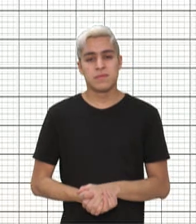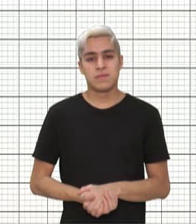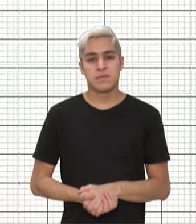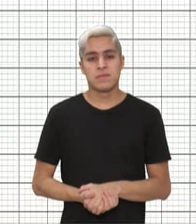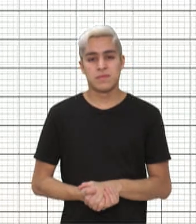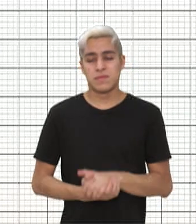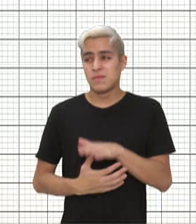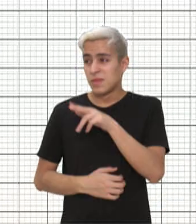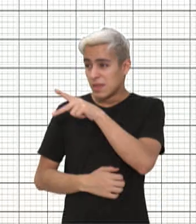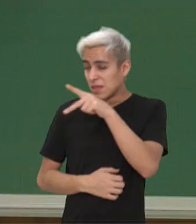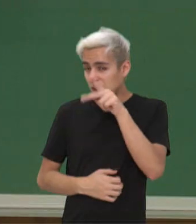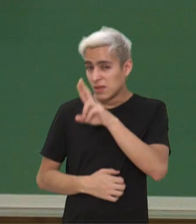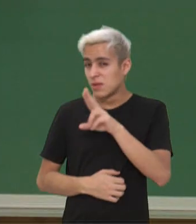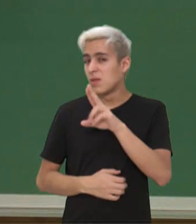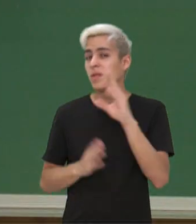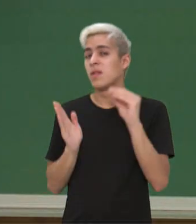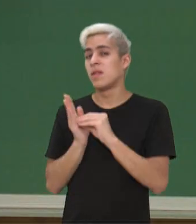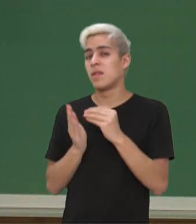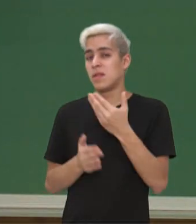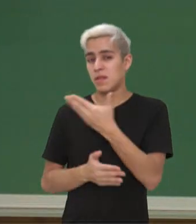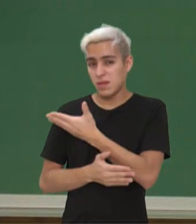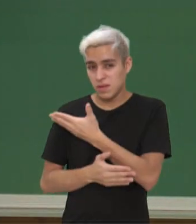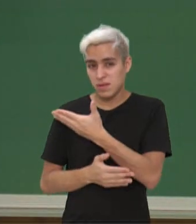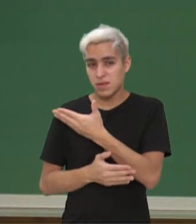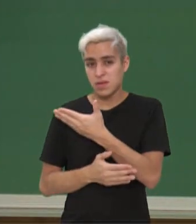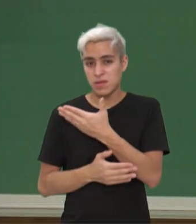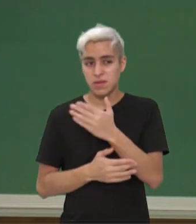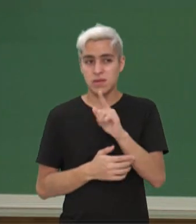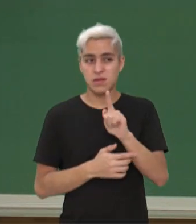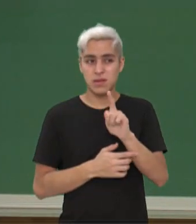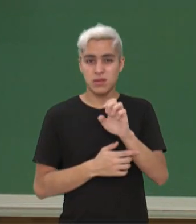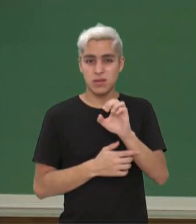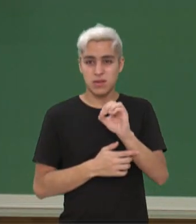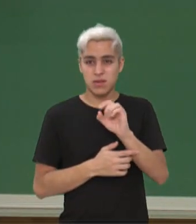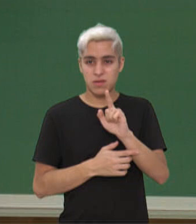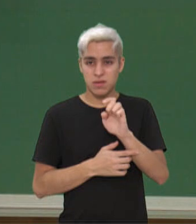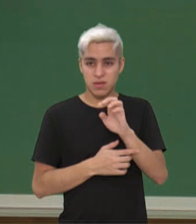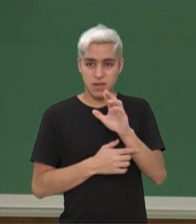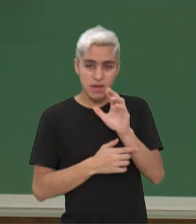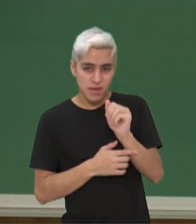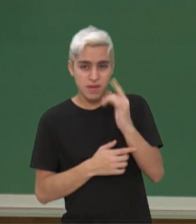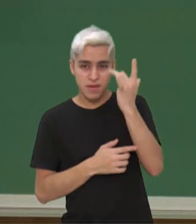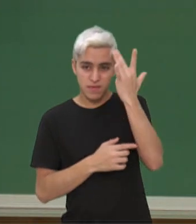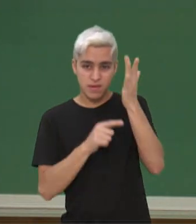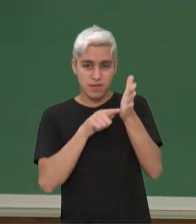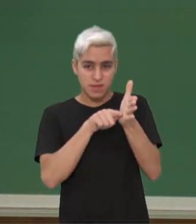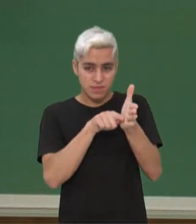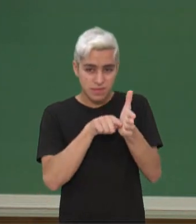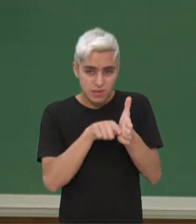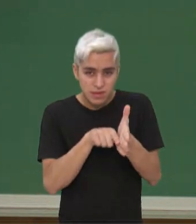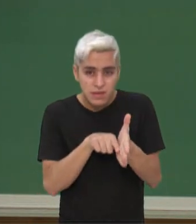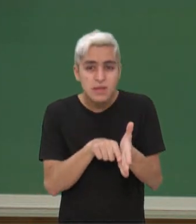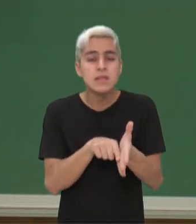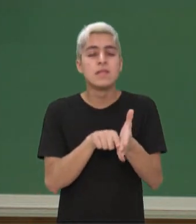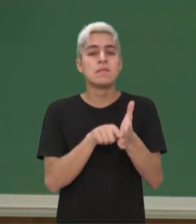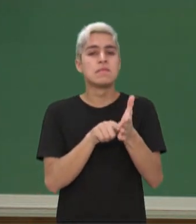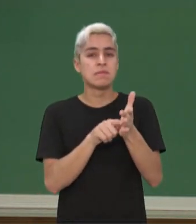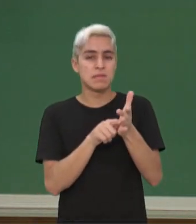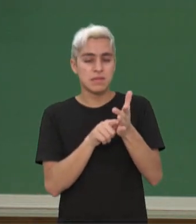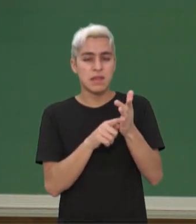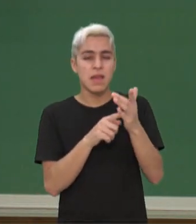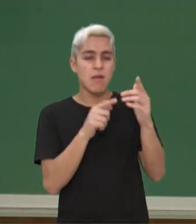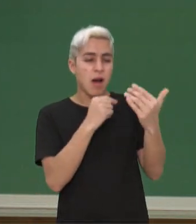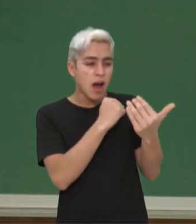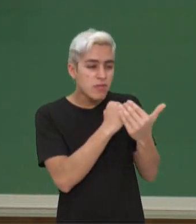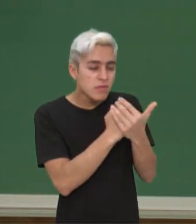O professor usou aqui o GeoGebra. Então, é fácil de você pesquisar. São vários